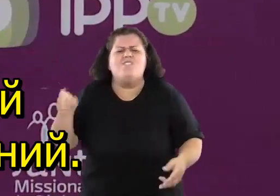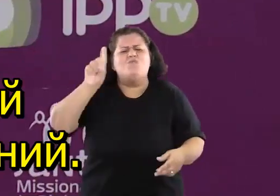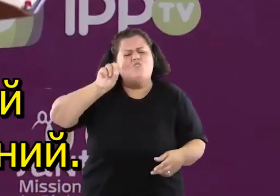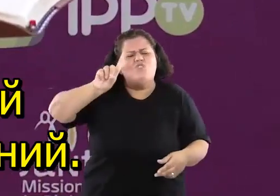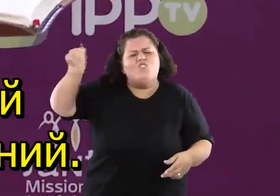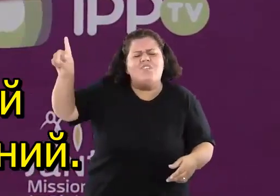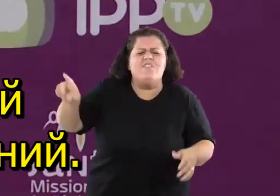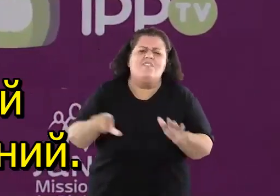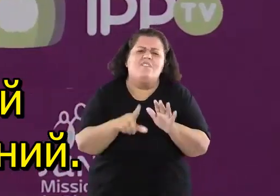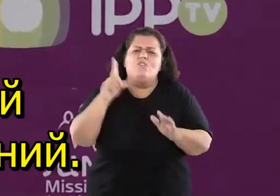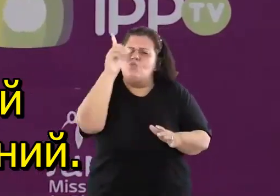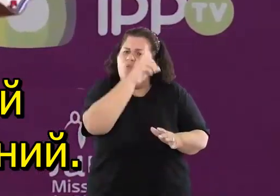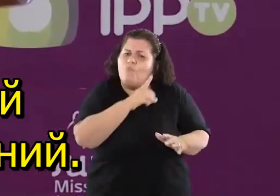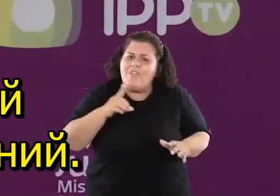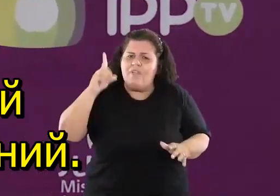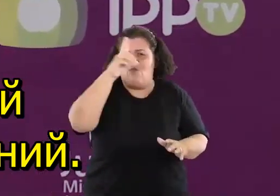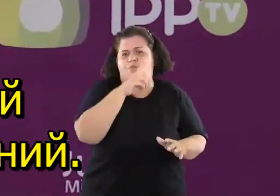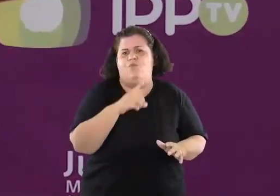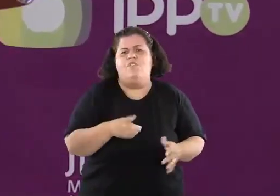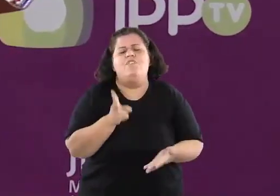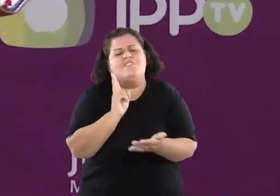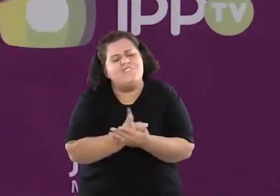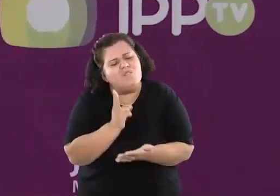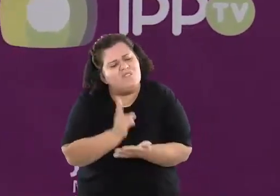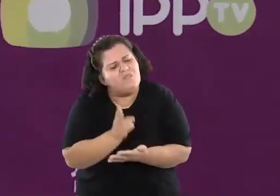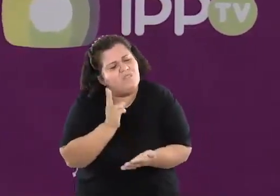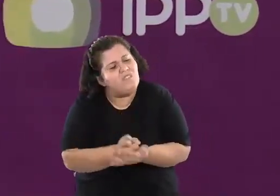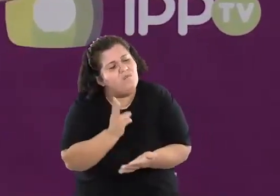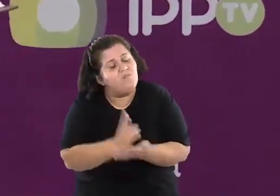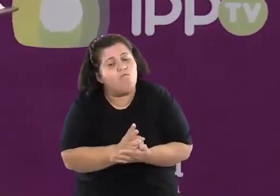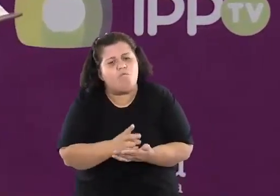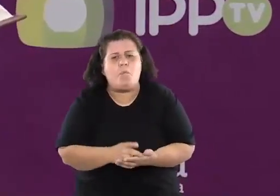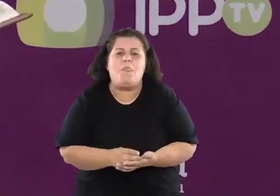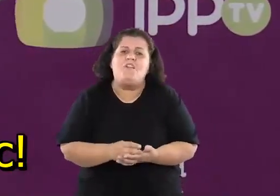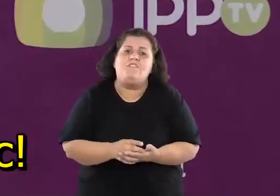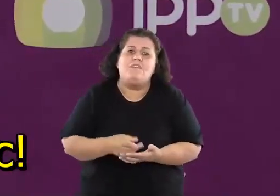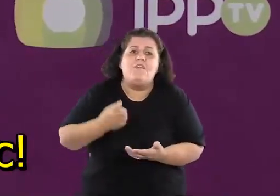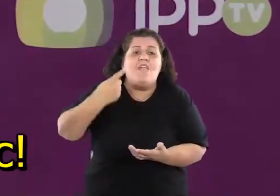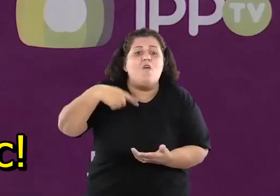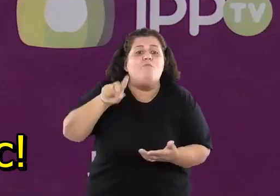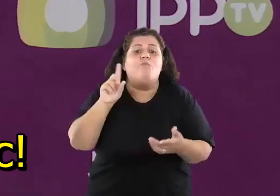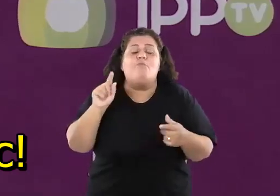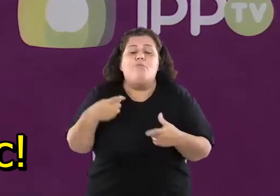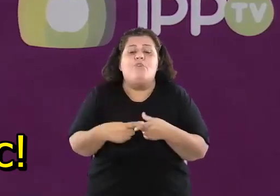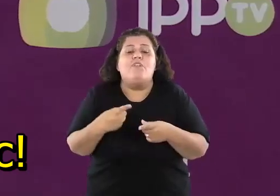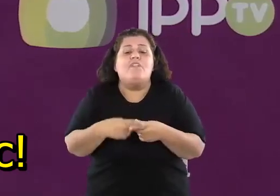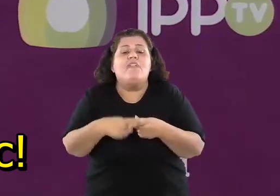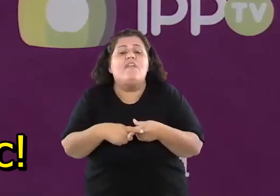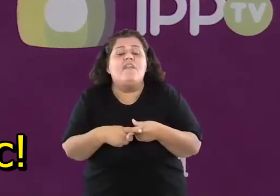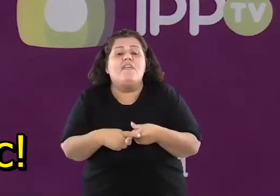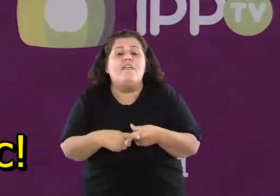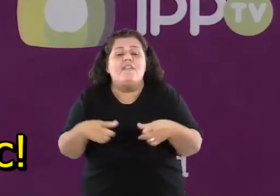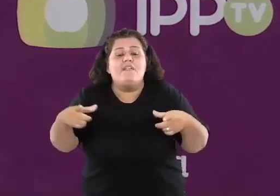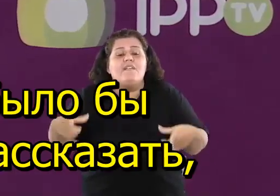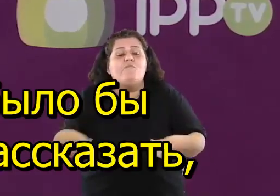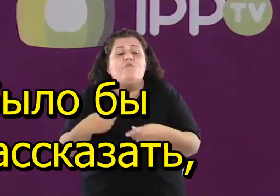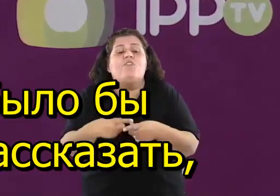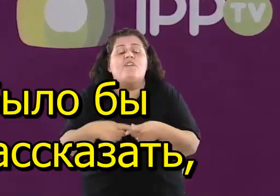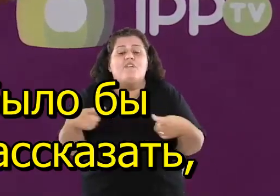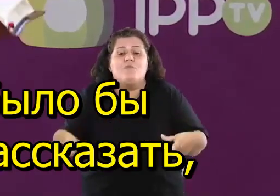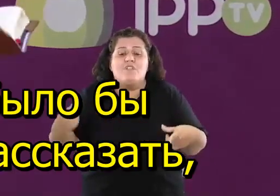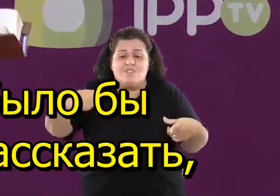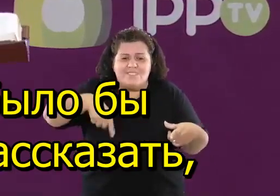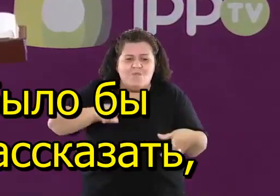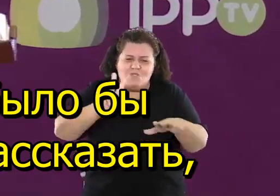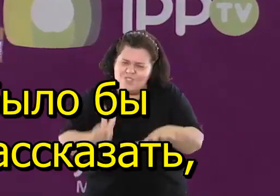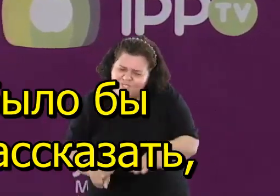primeiro dia da semana, o dia do Senhor, estamos aqui. E por que que nós estamos aqui? É porque Jesus ressuscitou. Se